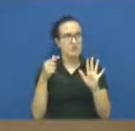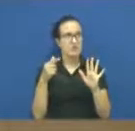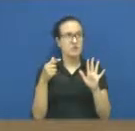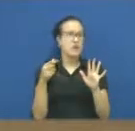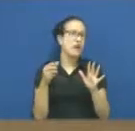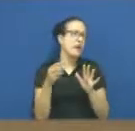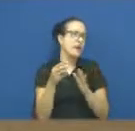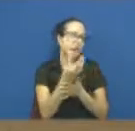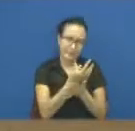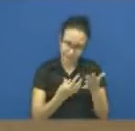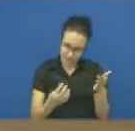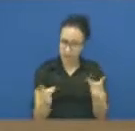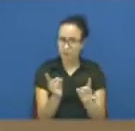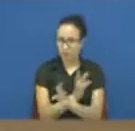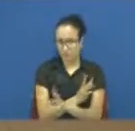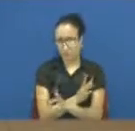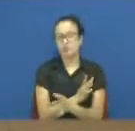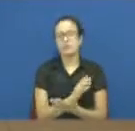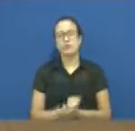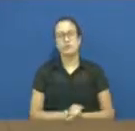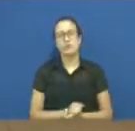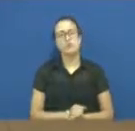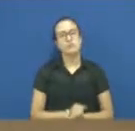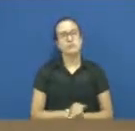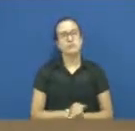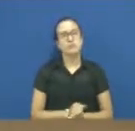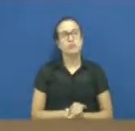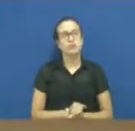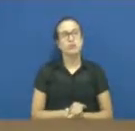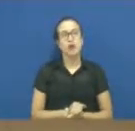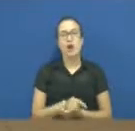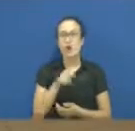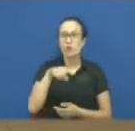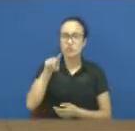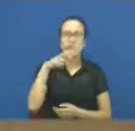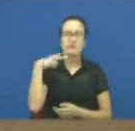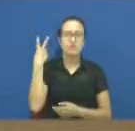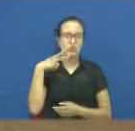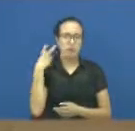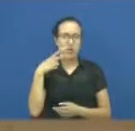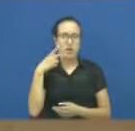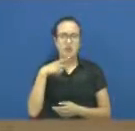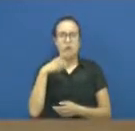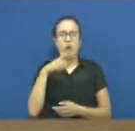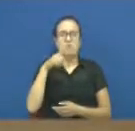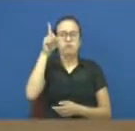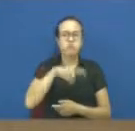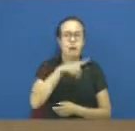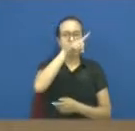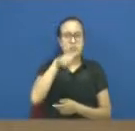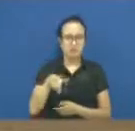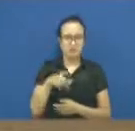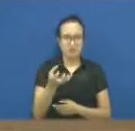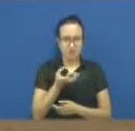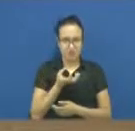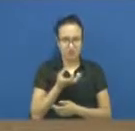Aliás, é redação final. Portanto, a pergunta é: algum vereador deseja impugnar a presente redação